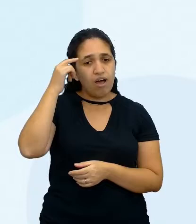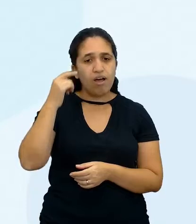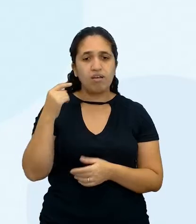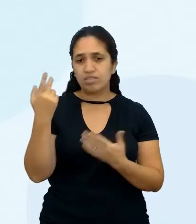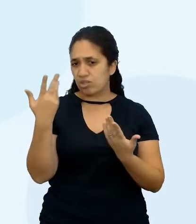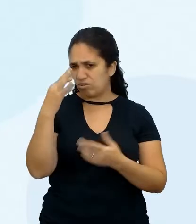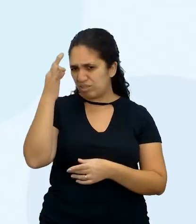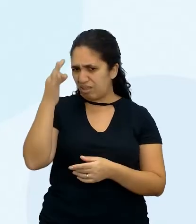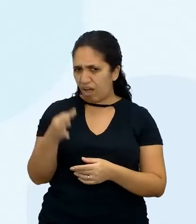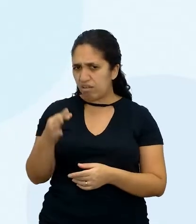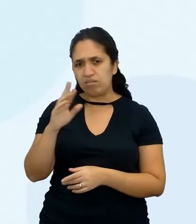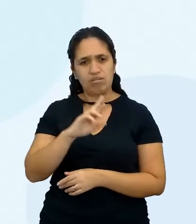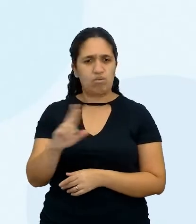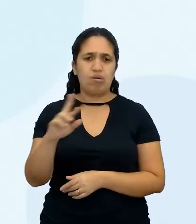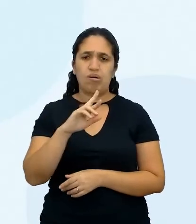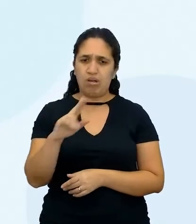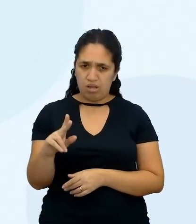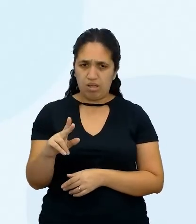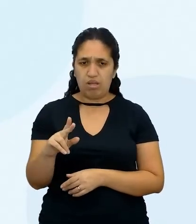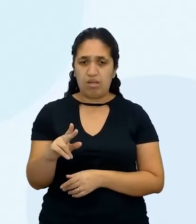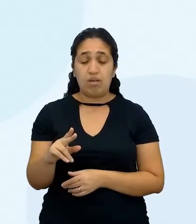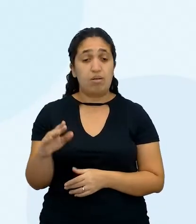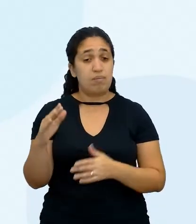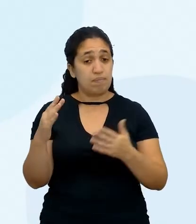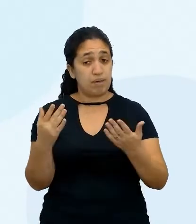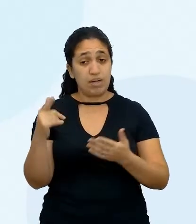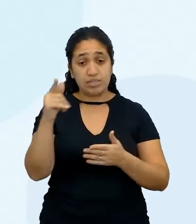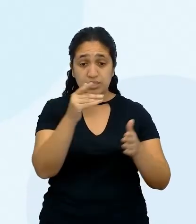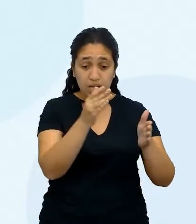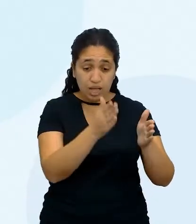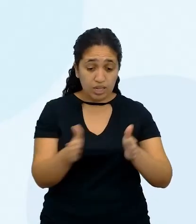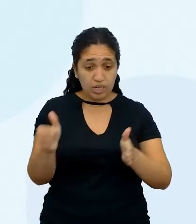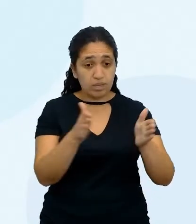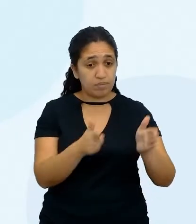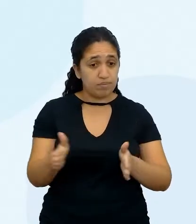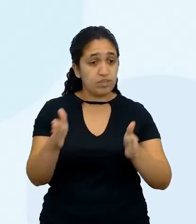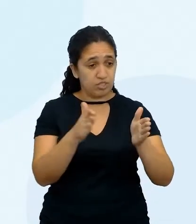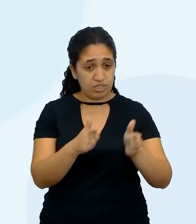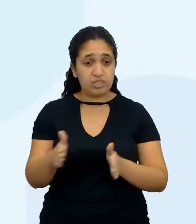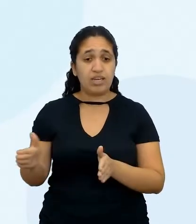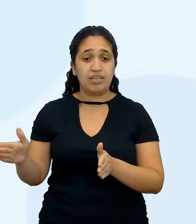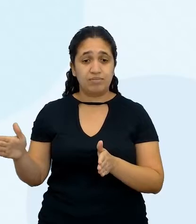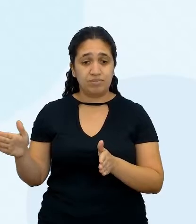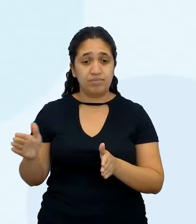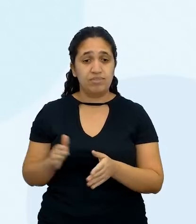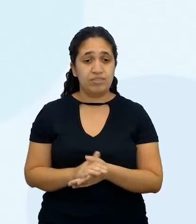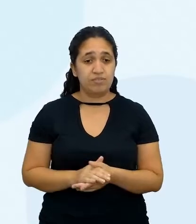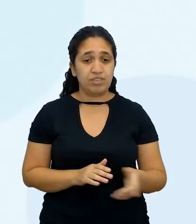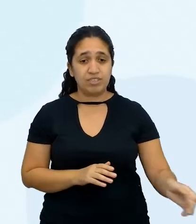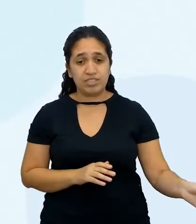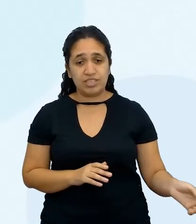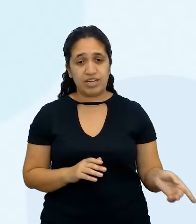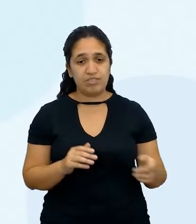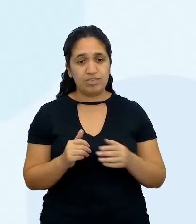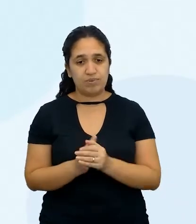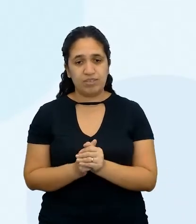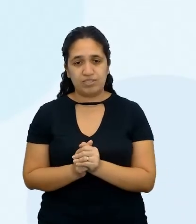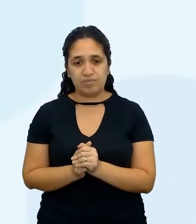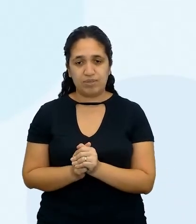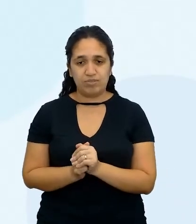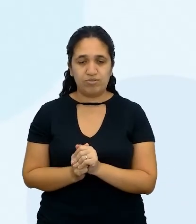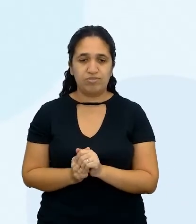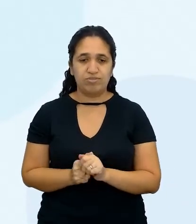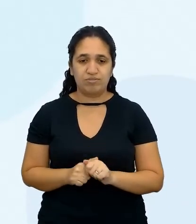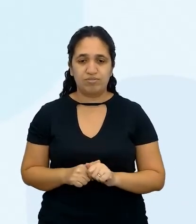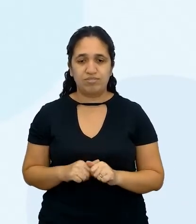uma certeza, é só uma suposição, mas que a linha de produção de carros, né, que são objetos, são máquinas, ela